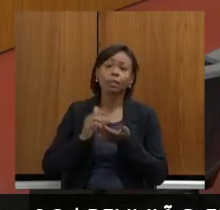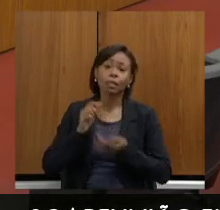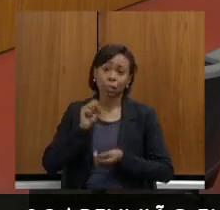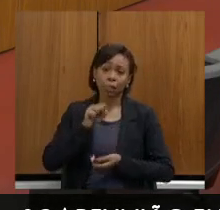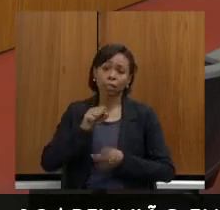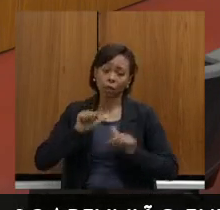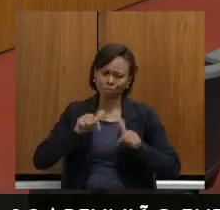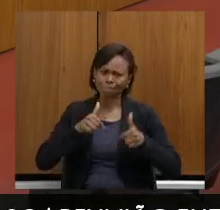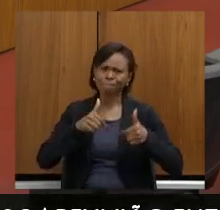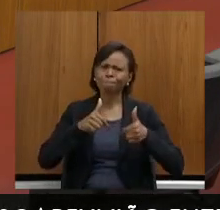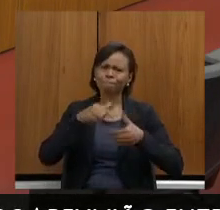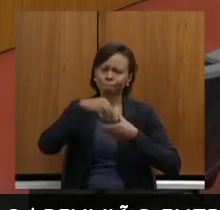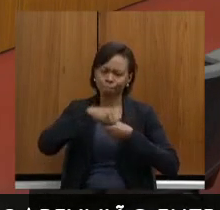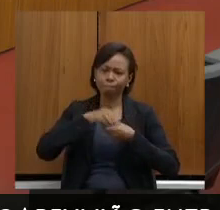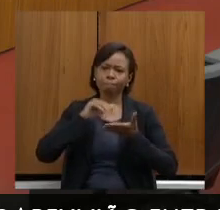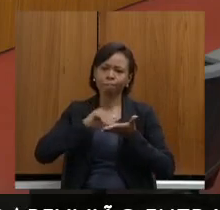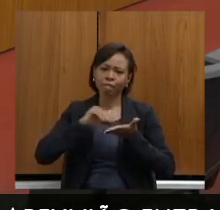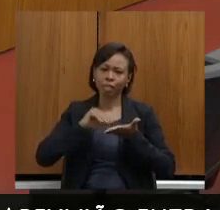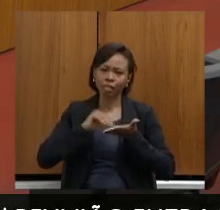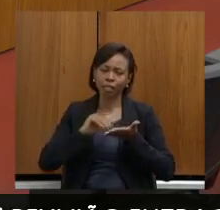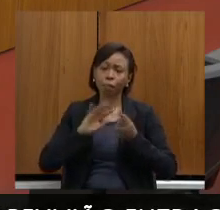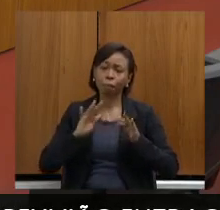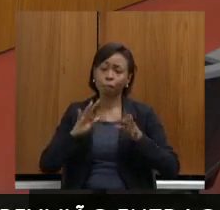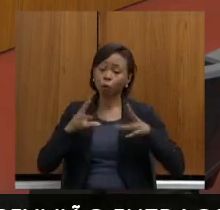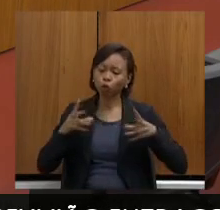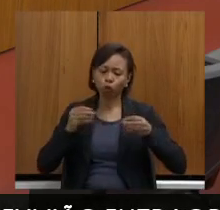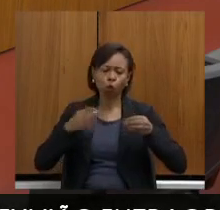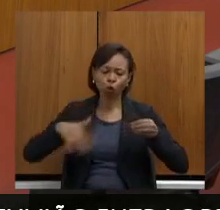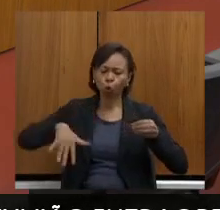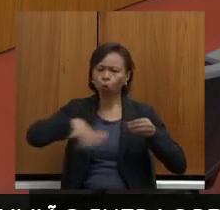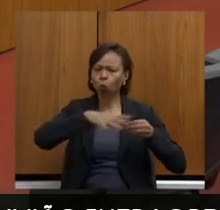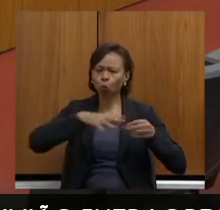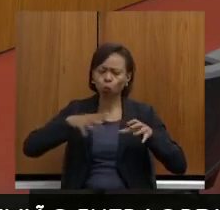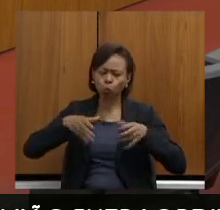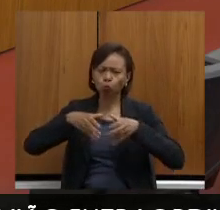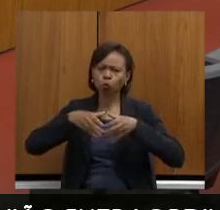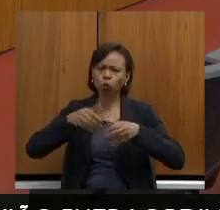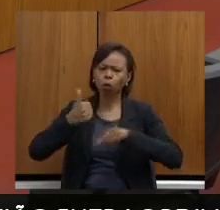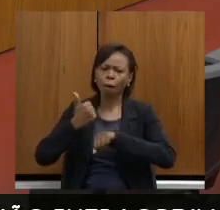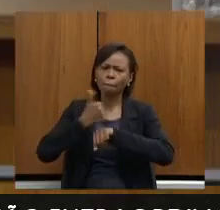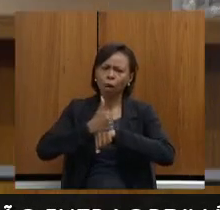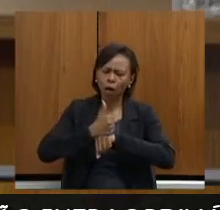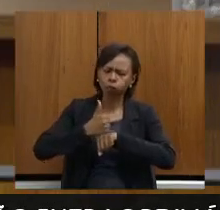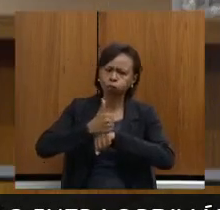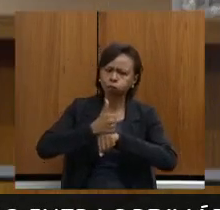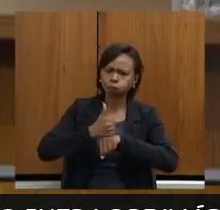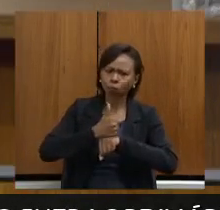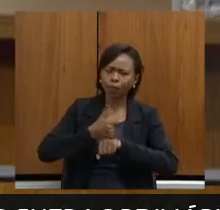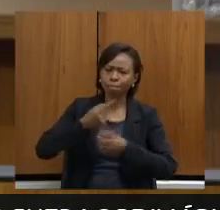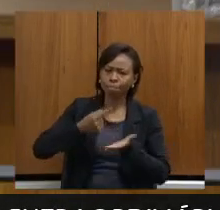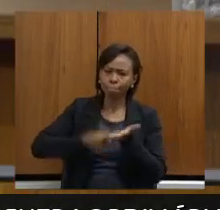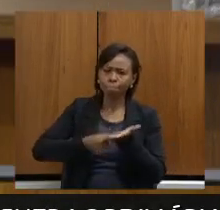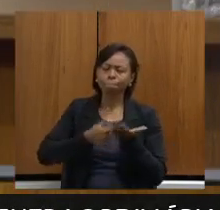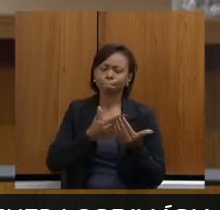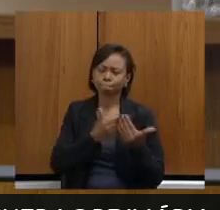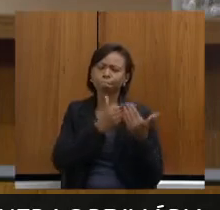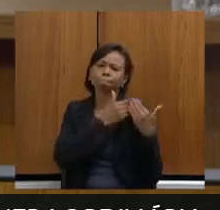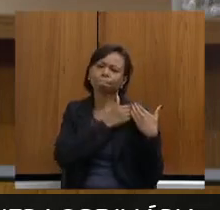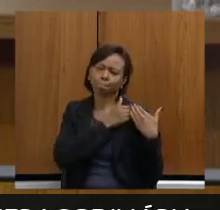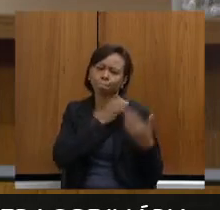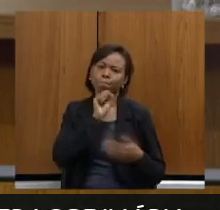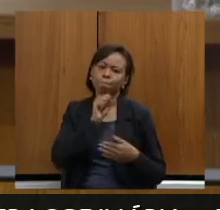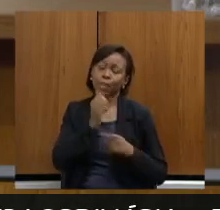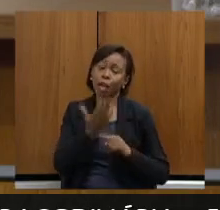secretaria mas aqui eu trago os Louros para toda minha equipe que é um pessoal realmente muito comprometido e